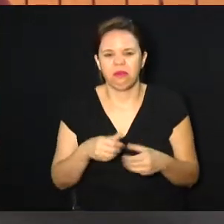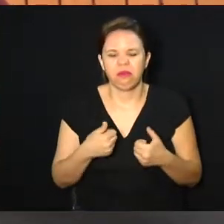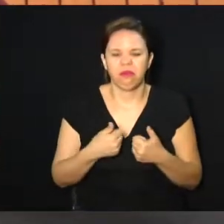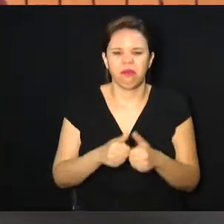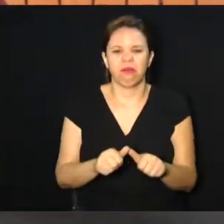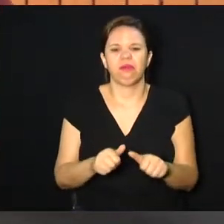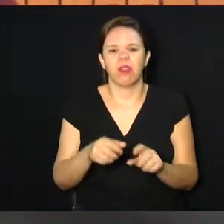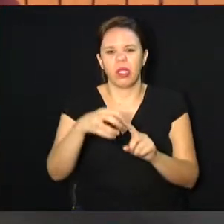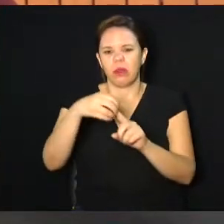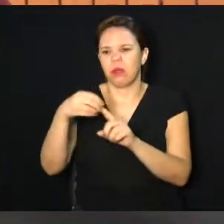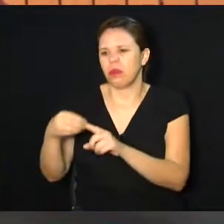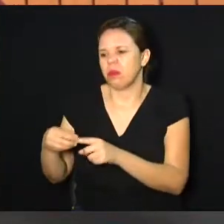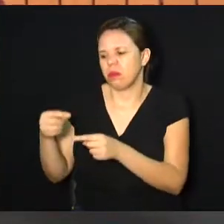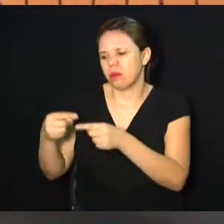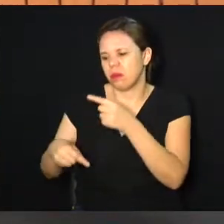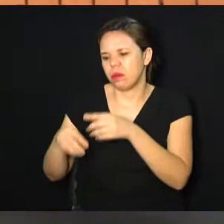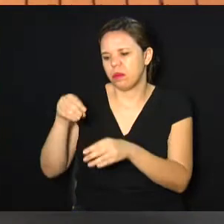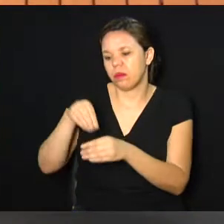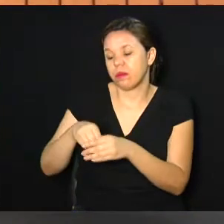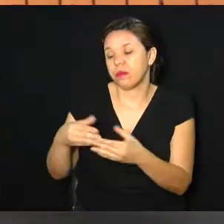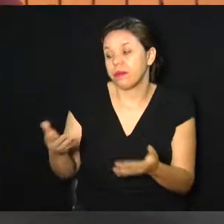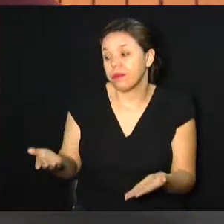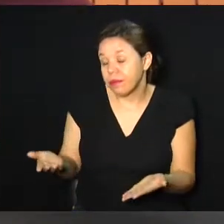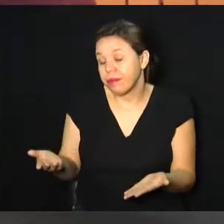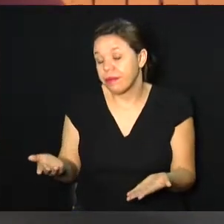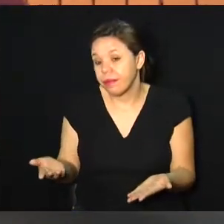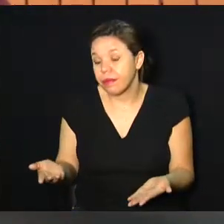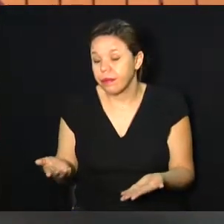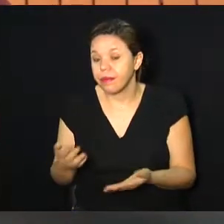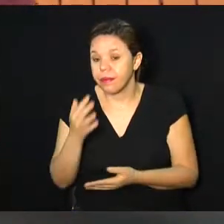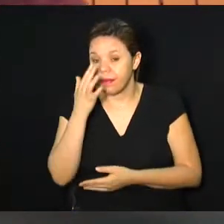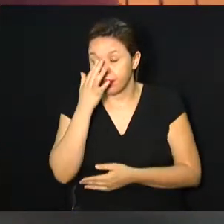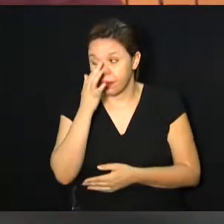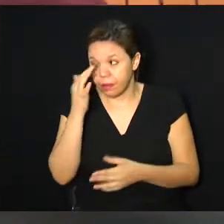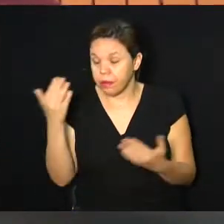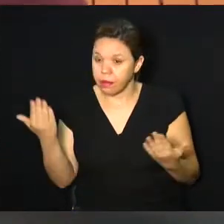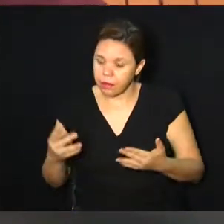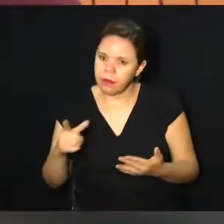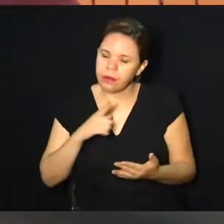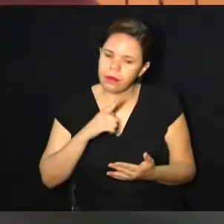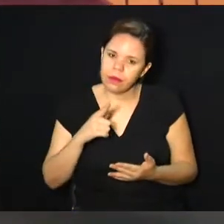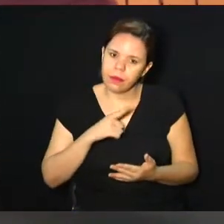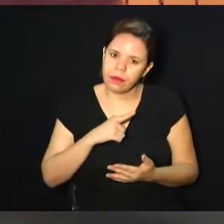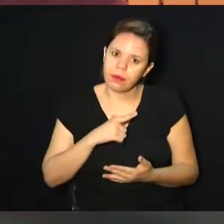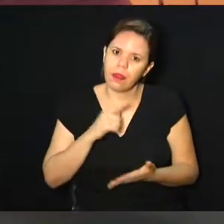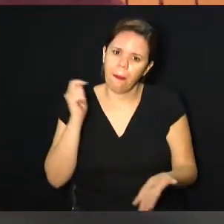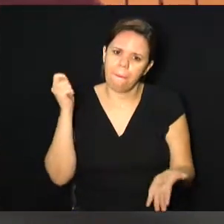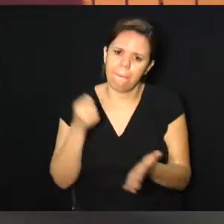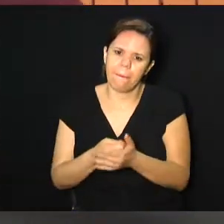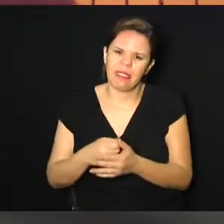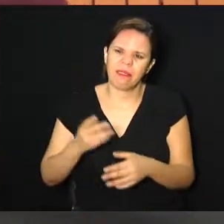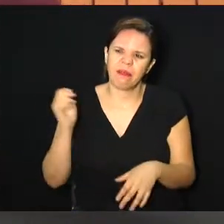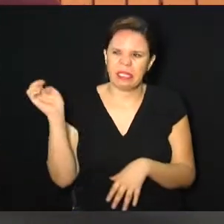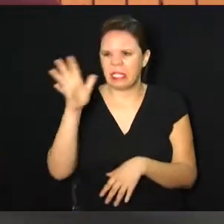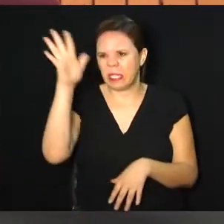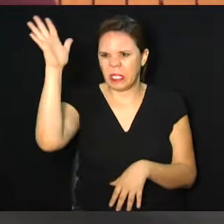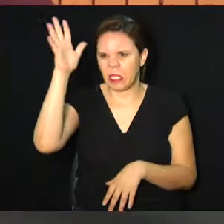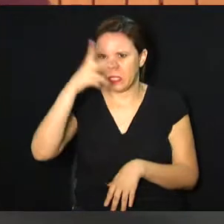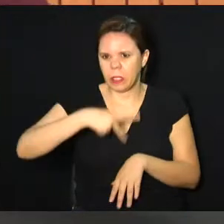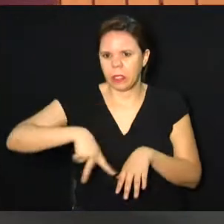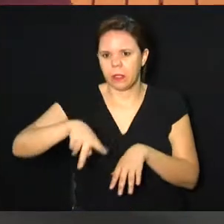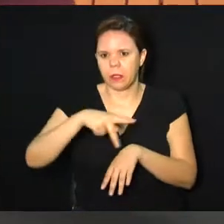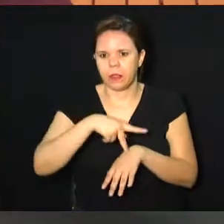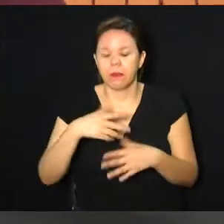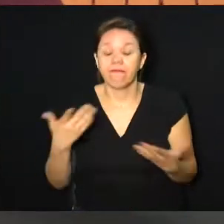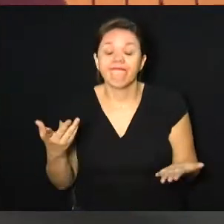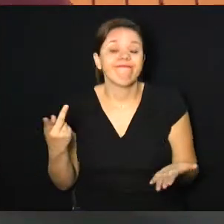os pontos que não estão nessa licitação. E agora a gente tem a tarifa mais cara do país. Então, alguma coisa